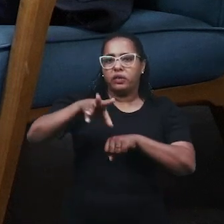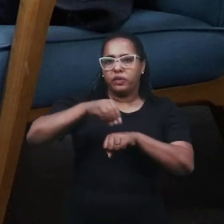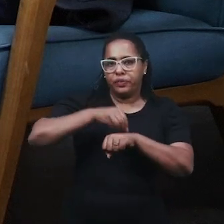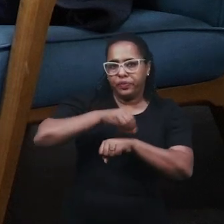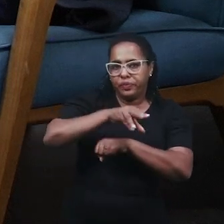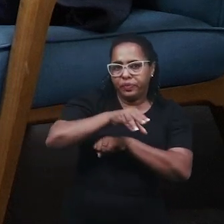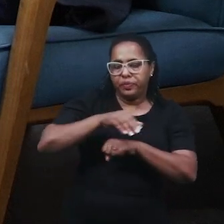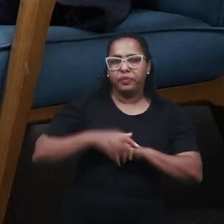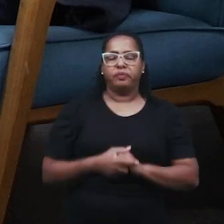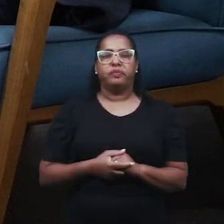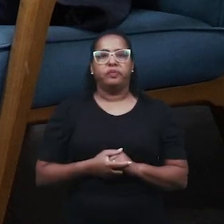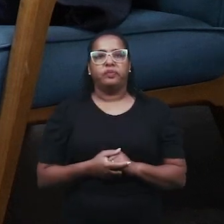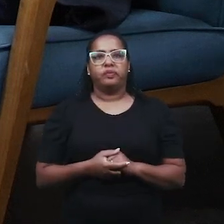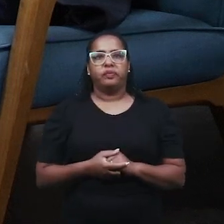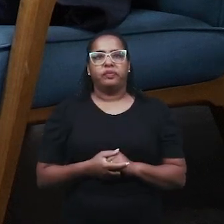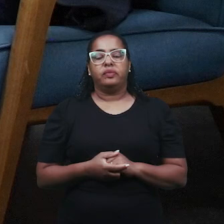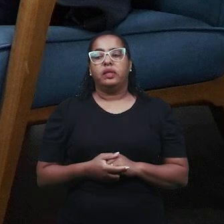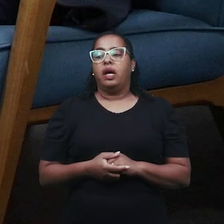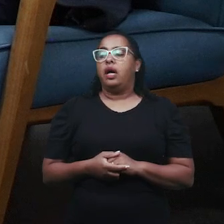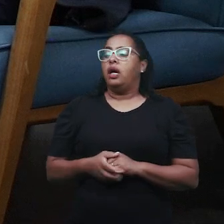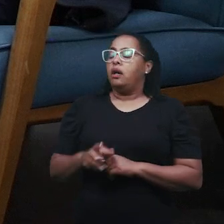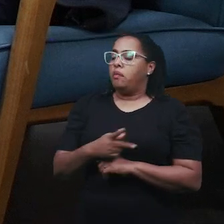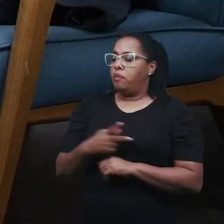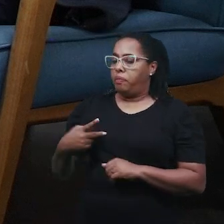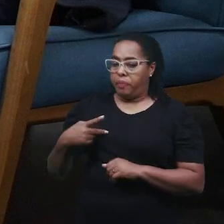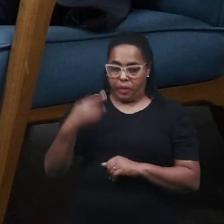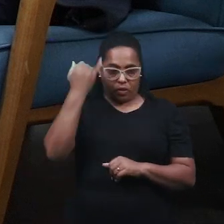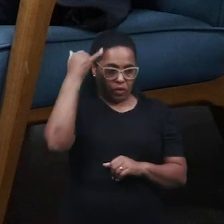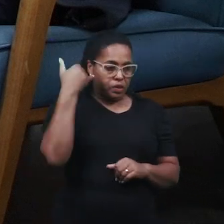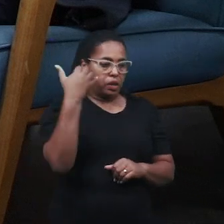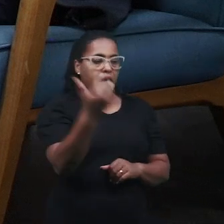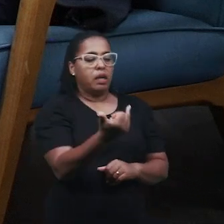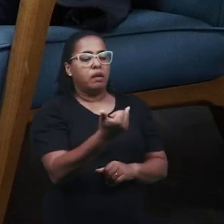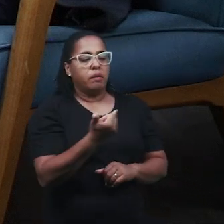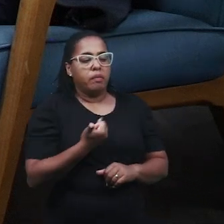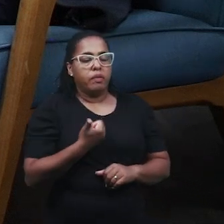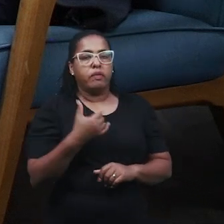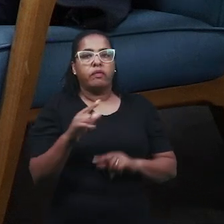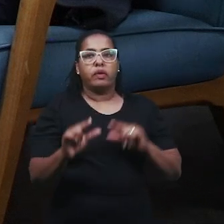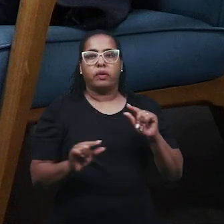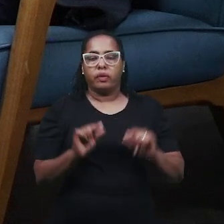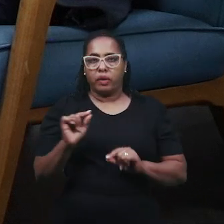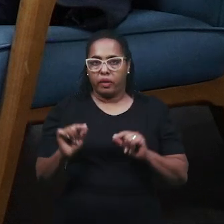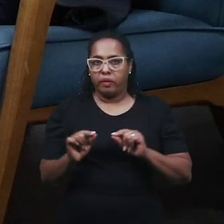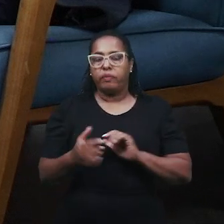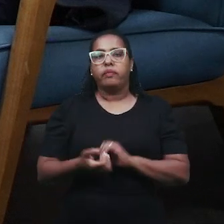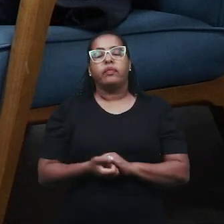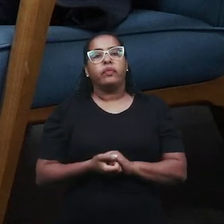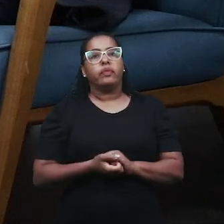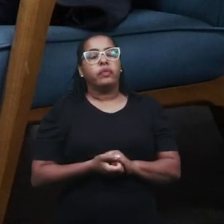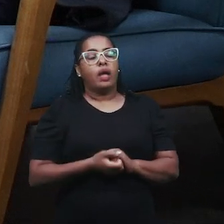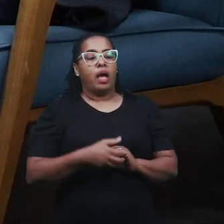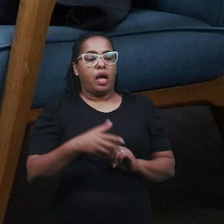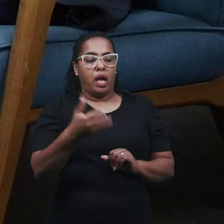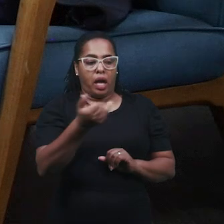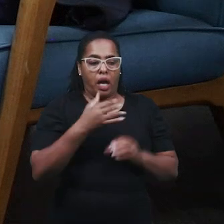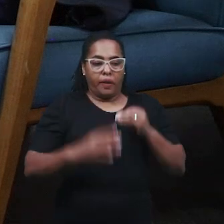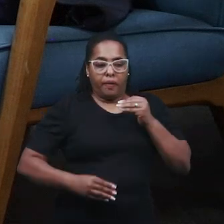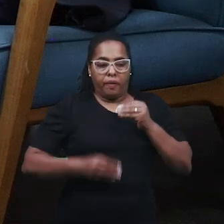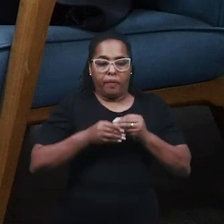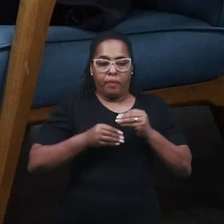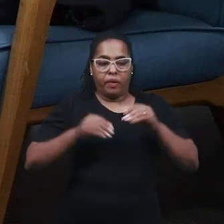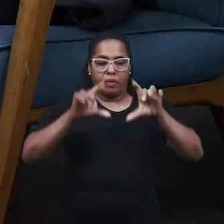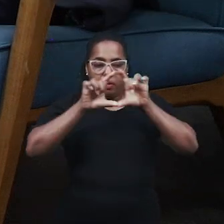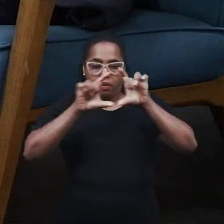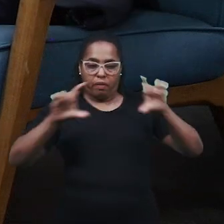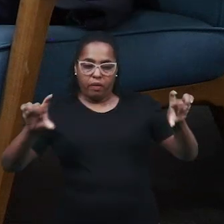compartilhou. E ele disse uma coisa, pastor Josias, queridos ouvintes, ele completou a frase e